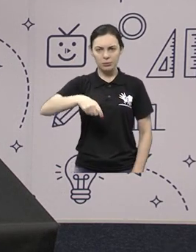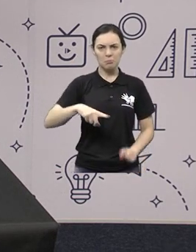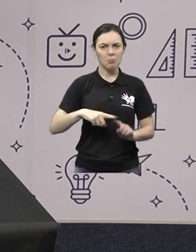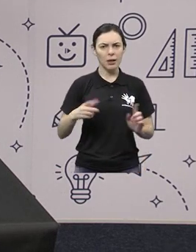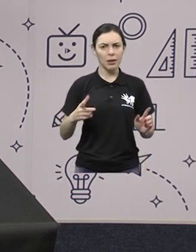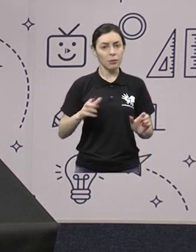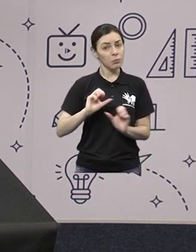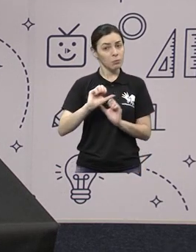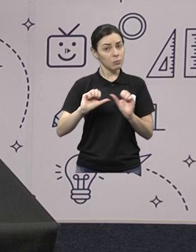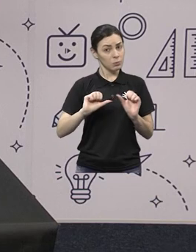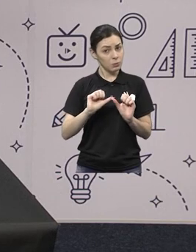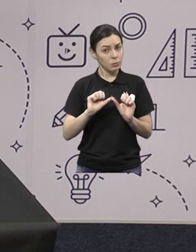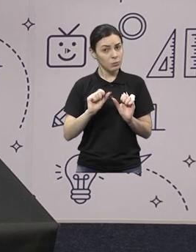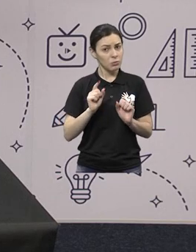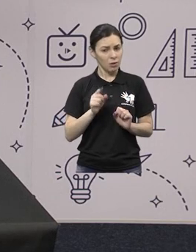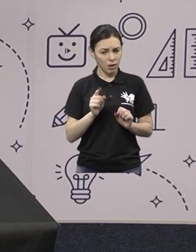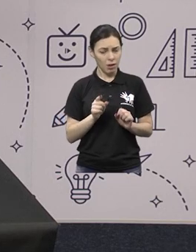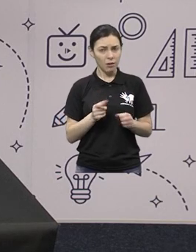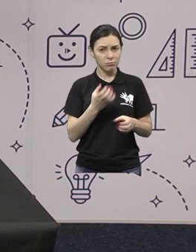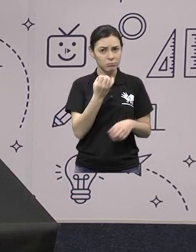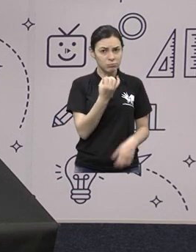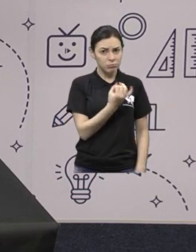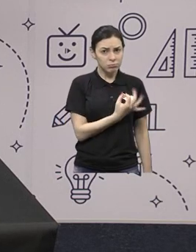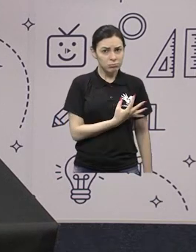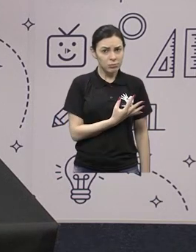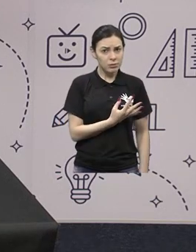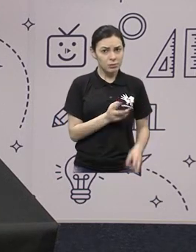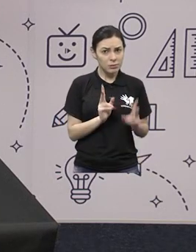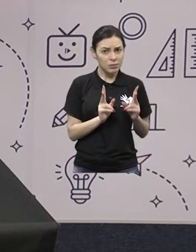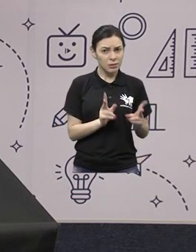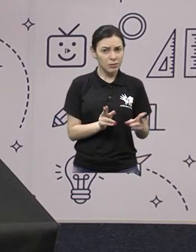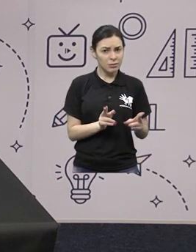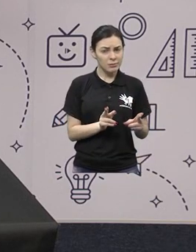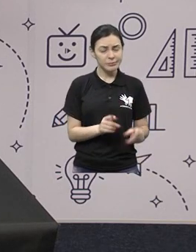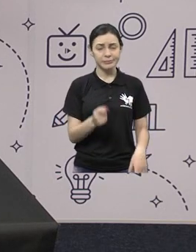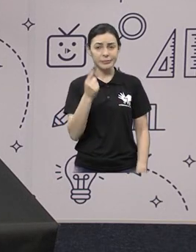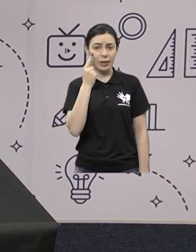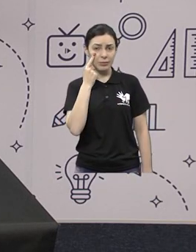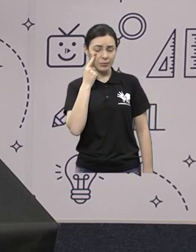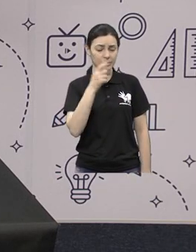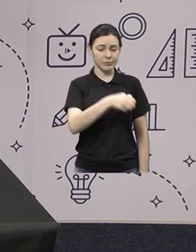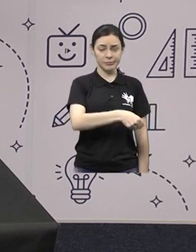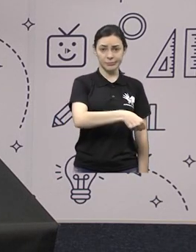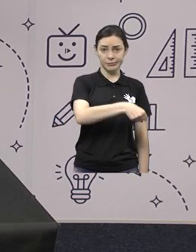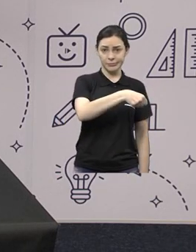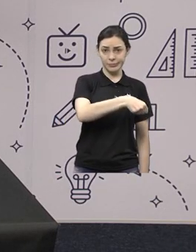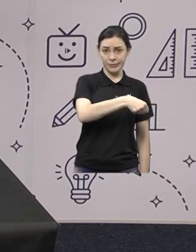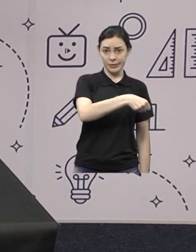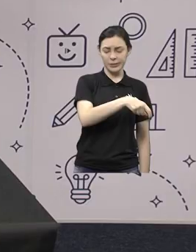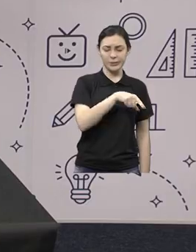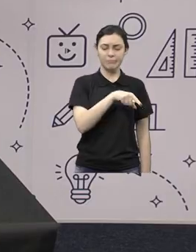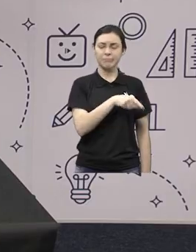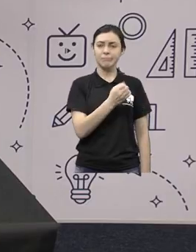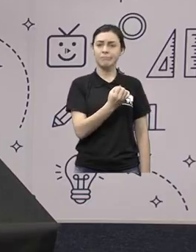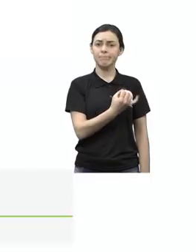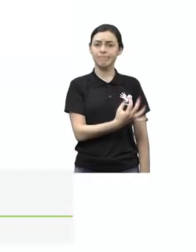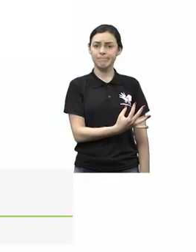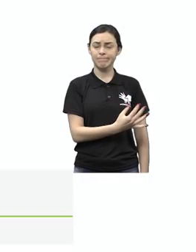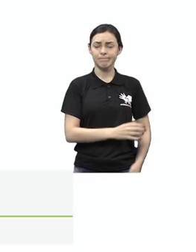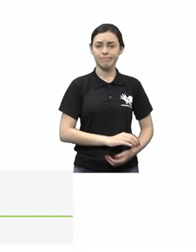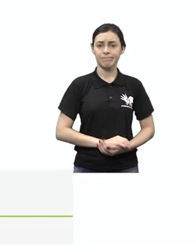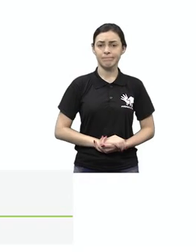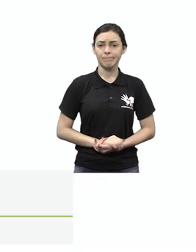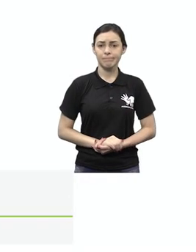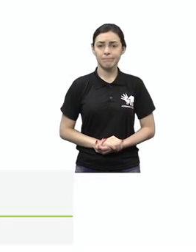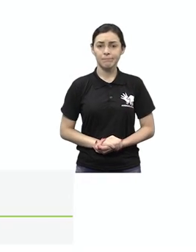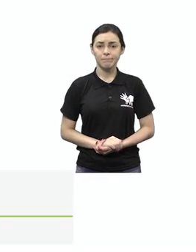cestas. Mas e agora? Será que nós temos a mesma quantidade? Vejam lá. Na primeira cesta,